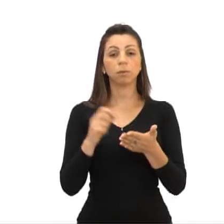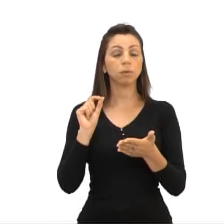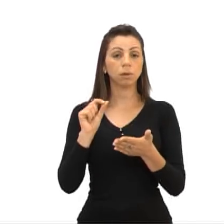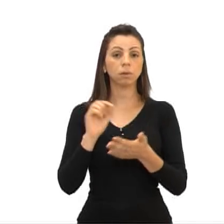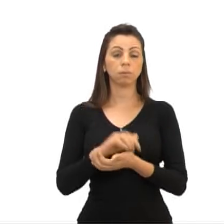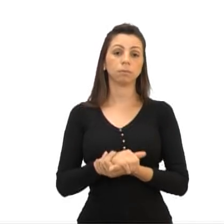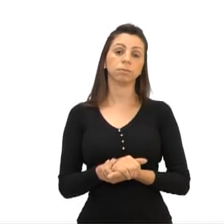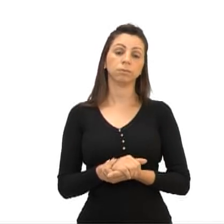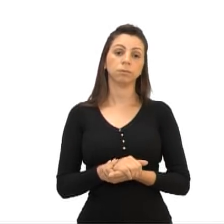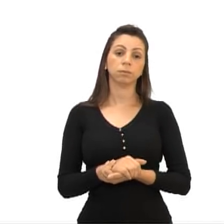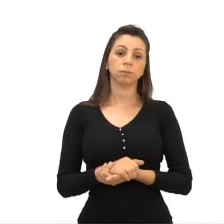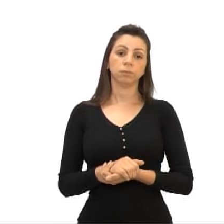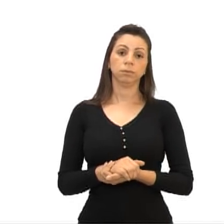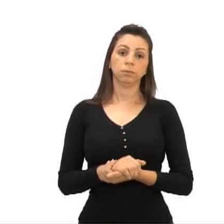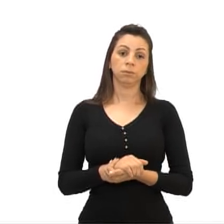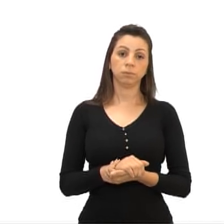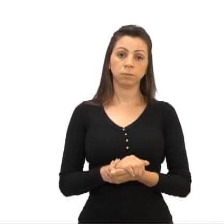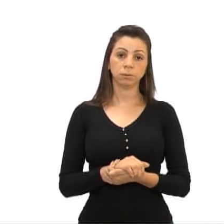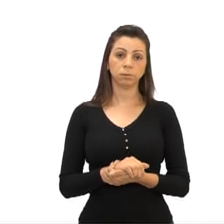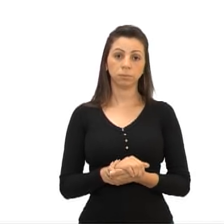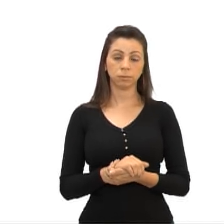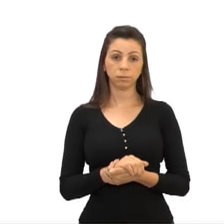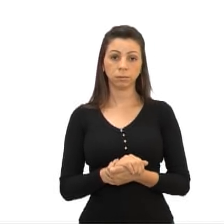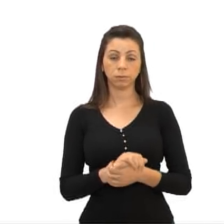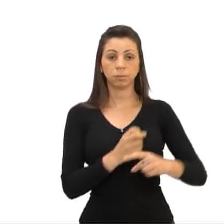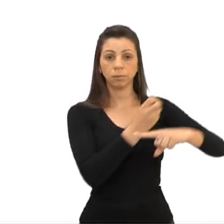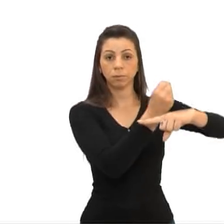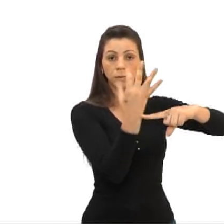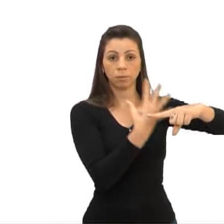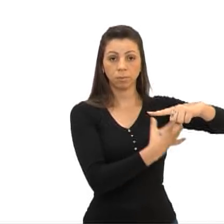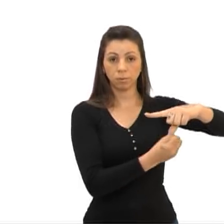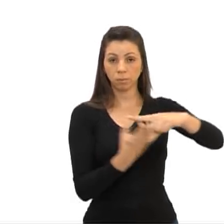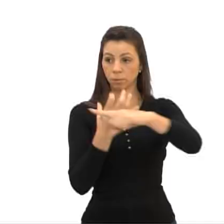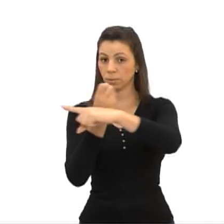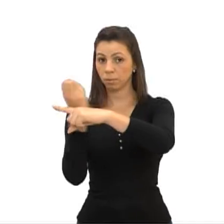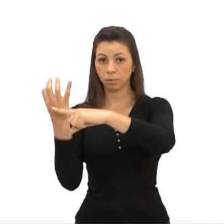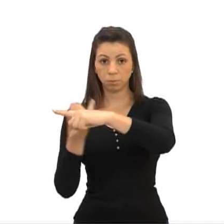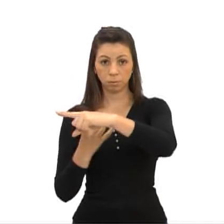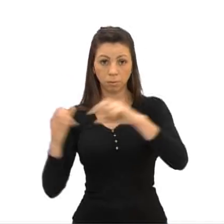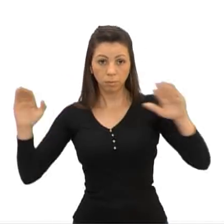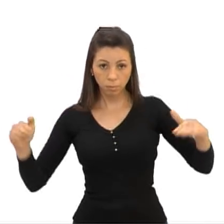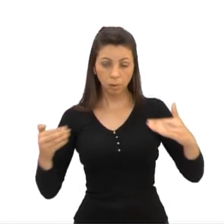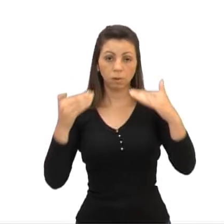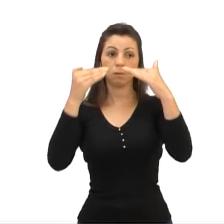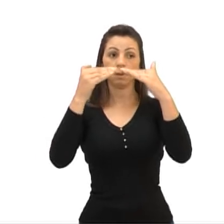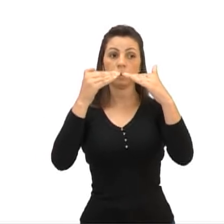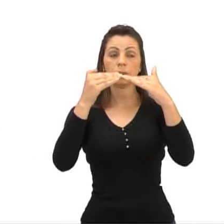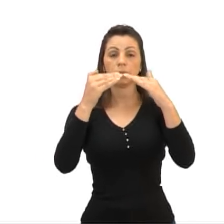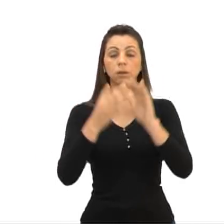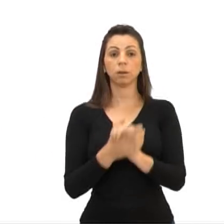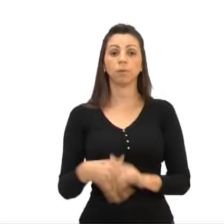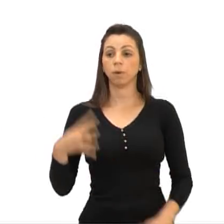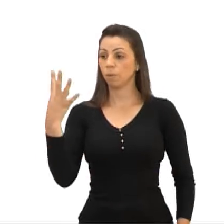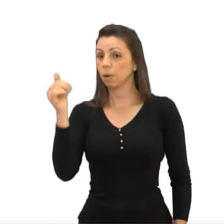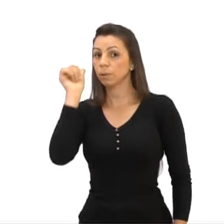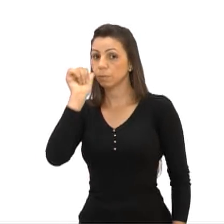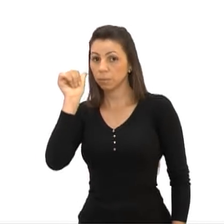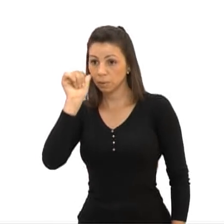equivalentes. Onde você teria o número de meninas, que ele informou no texto, são 4